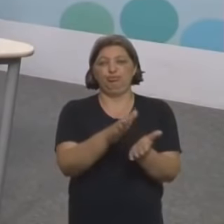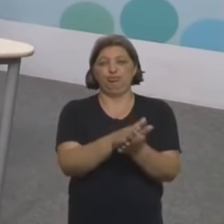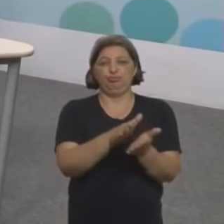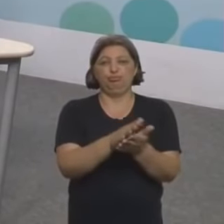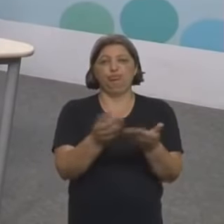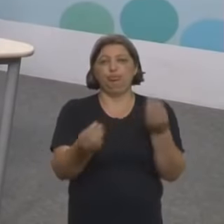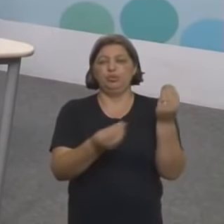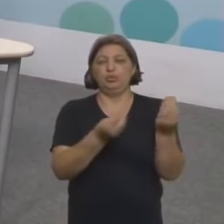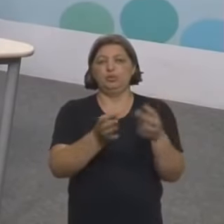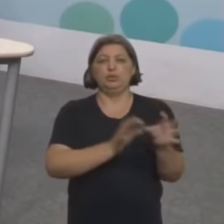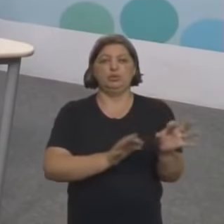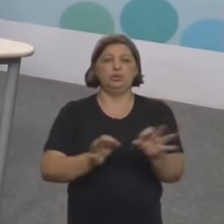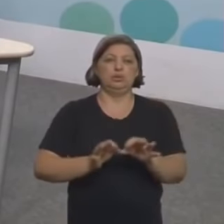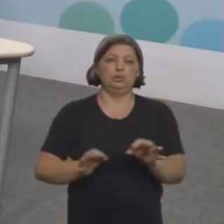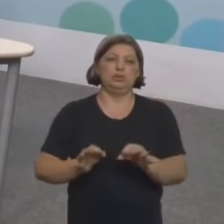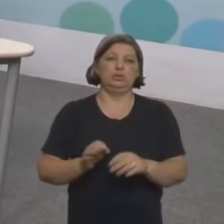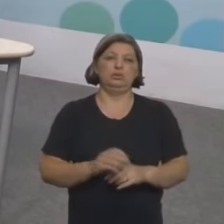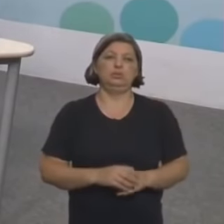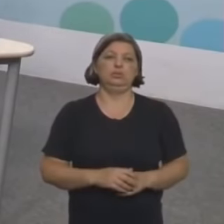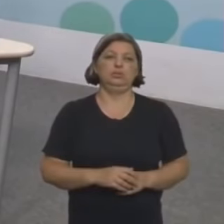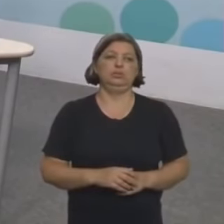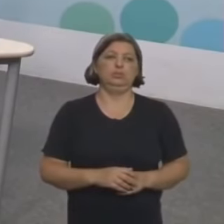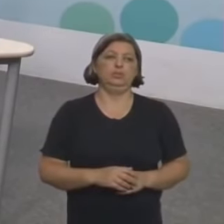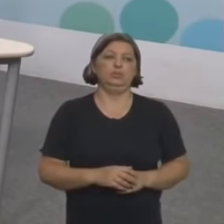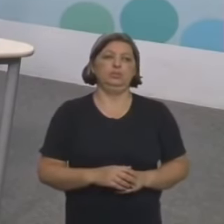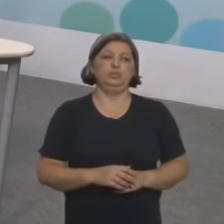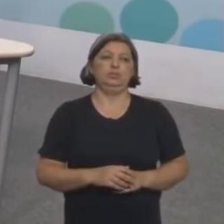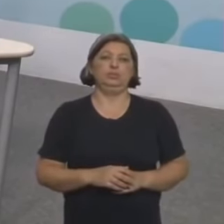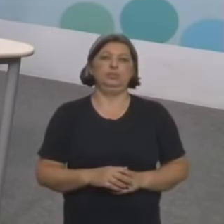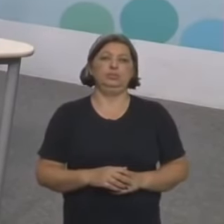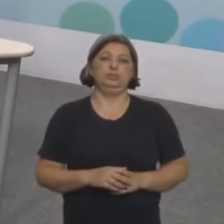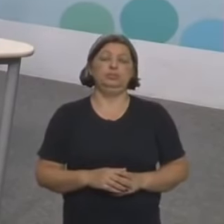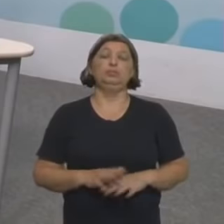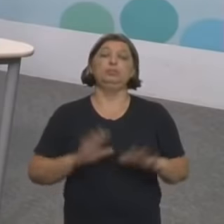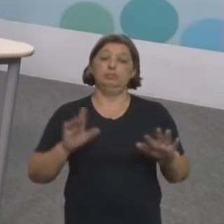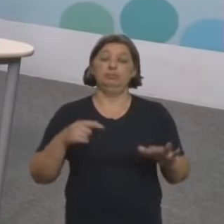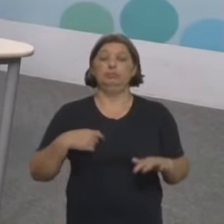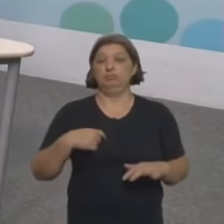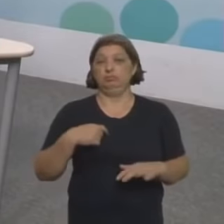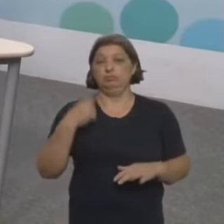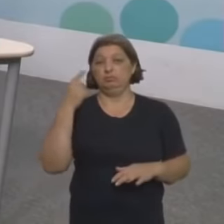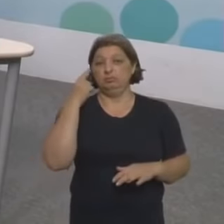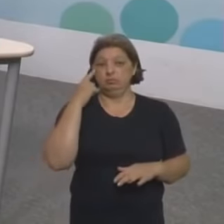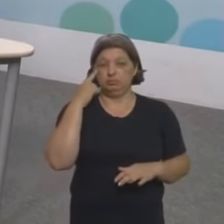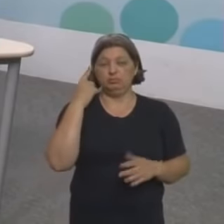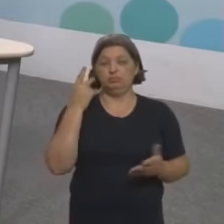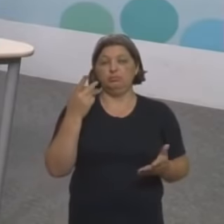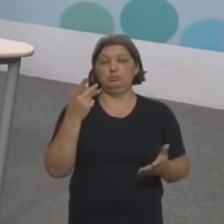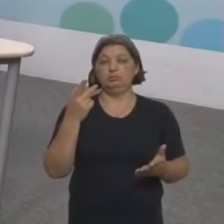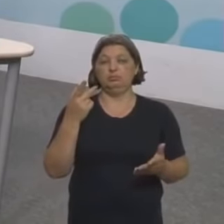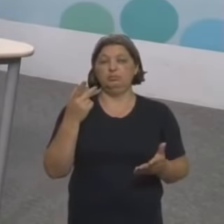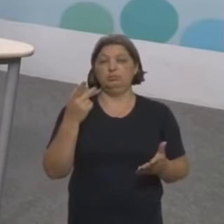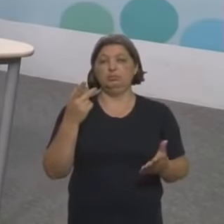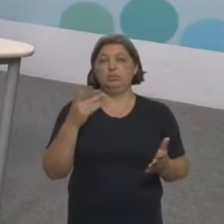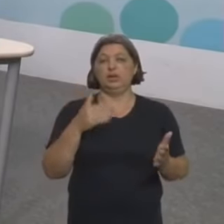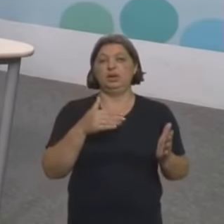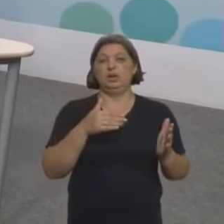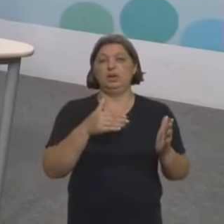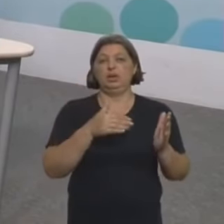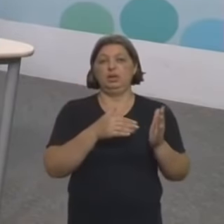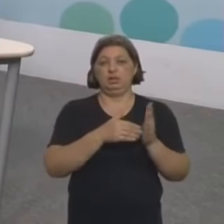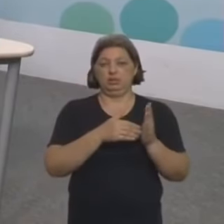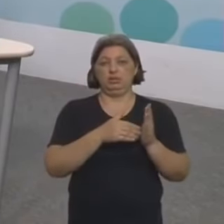essa impressão, mas eu penso que até o início do ano letivo